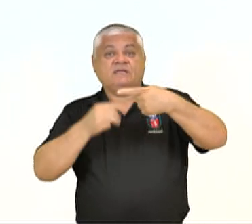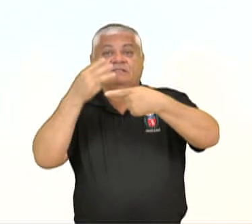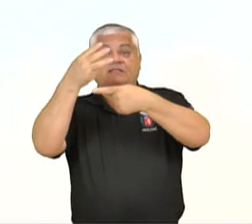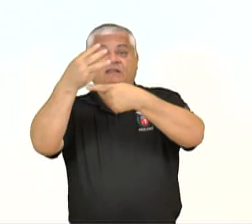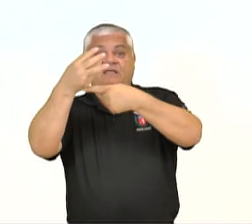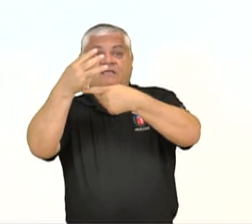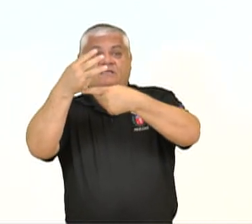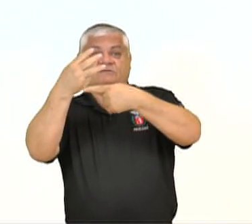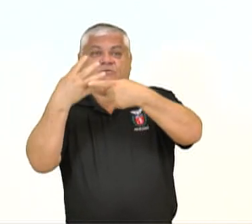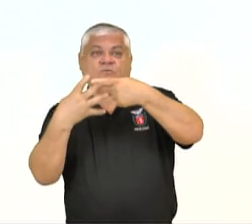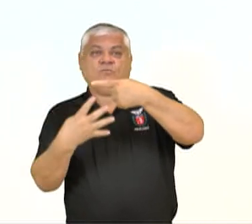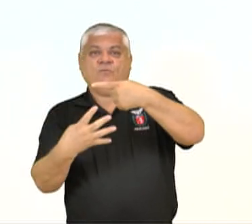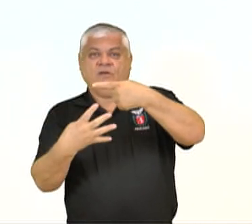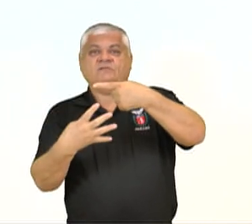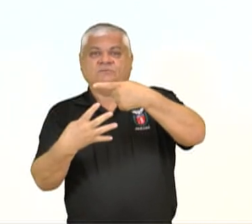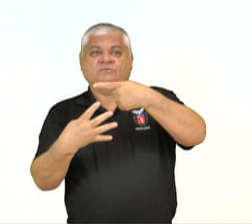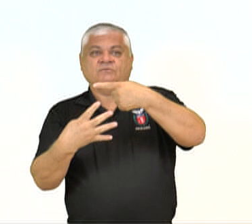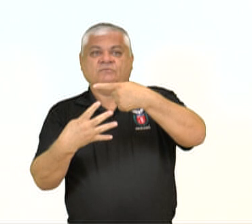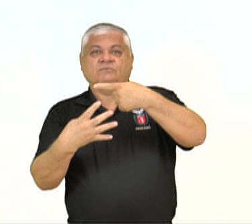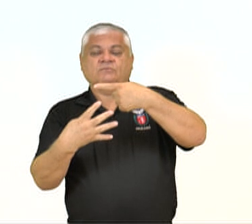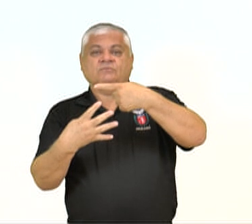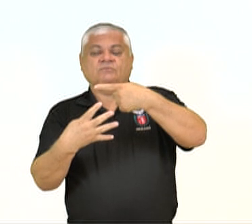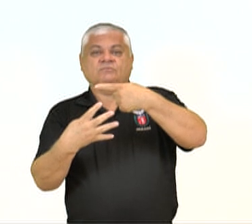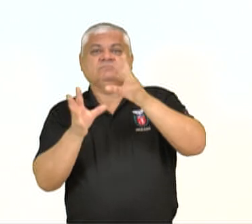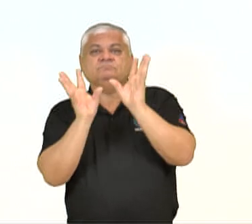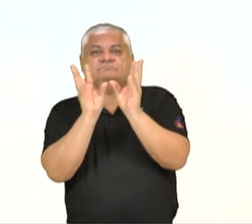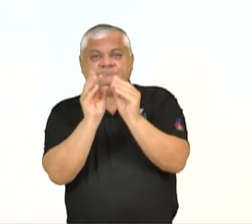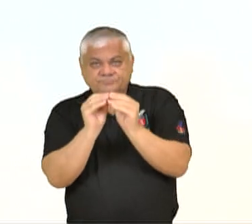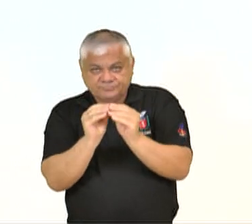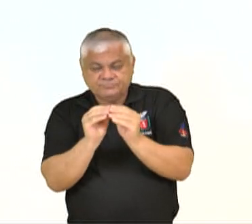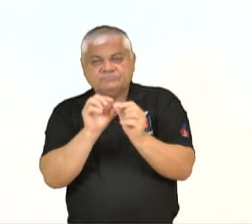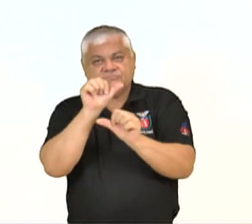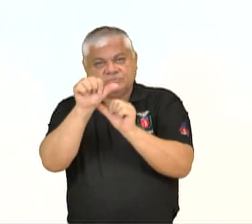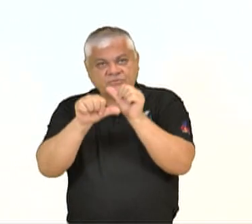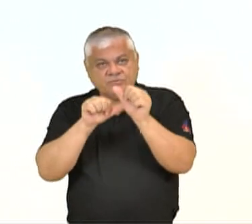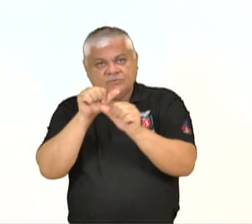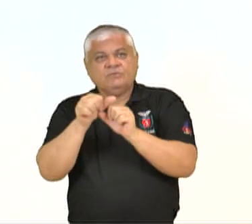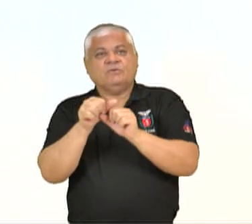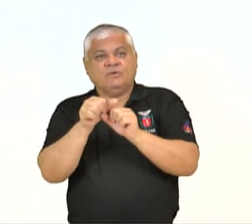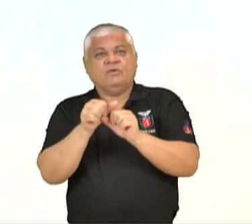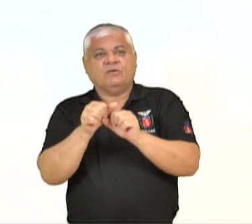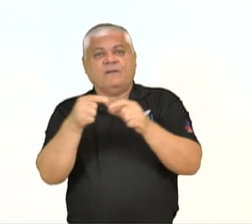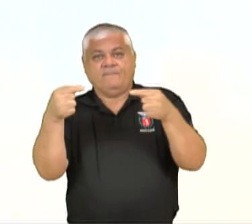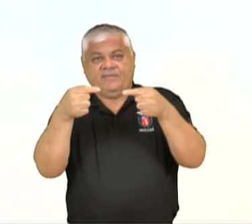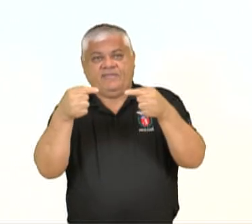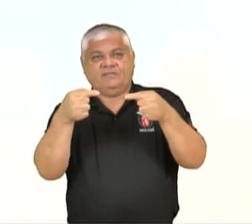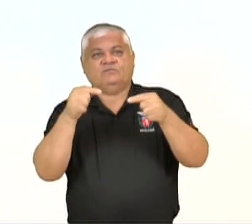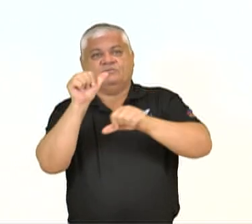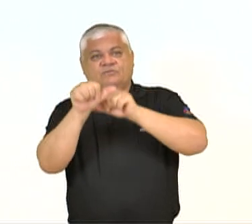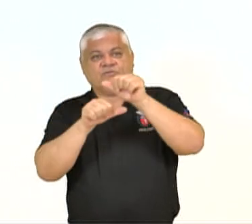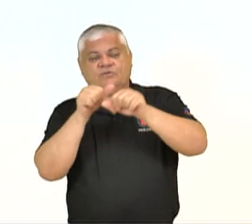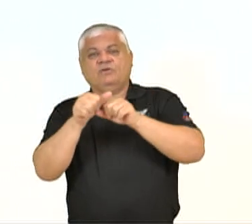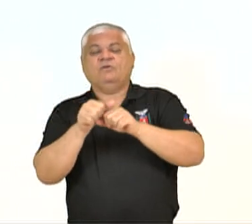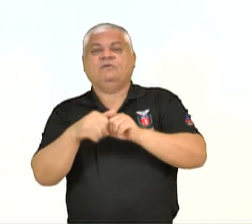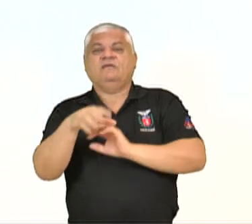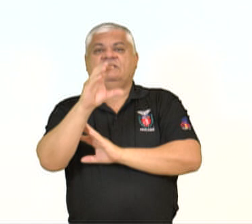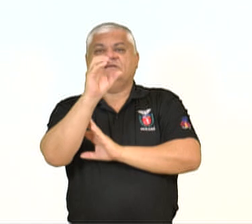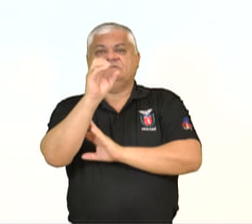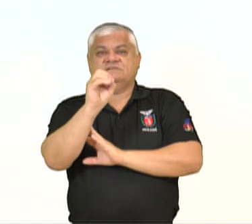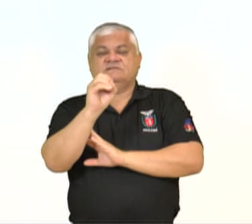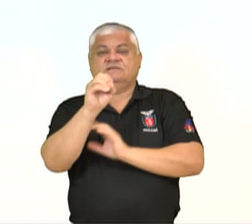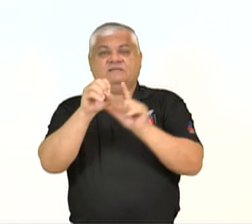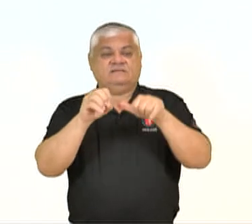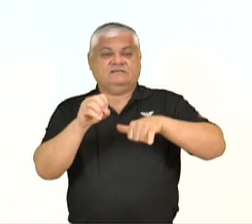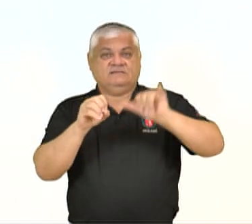significa 3 sobre 4, simplificando, fazendo a regra de sinal, né, com o sinal de menos aqui na frente, nós teremos então que o y